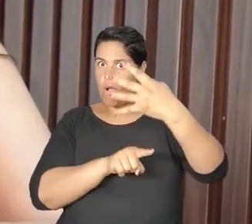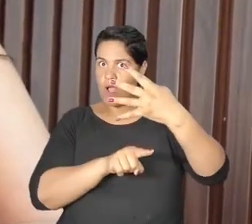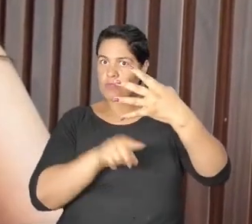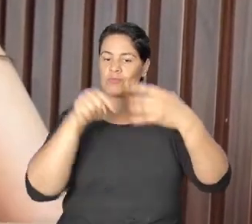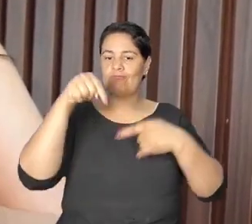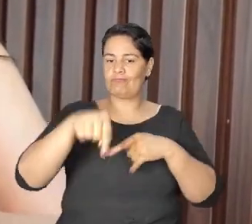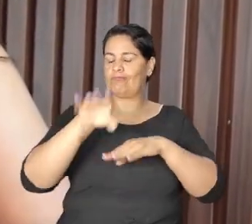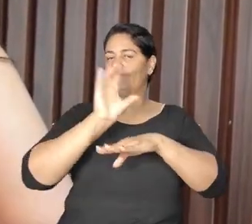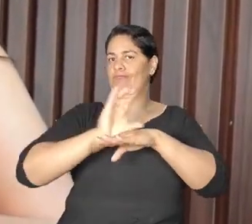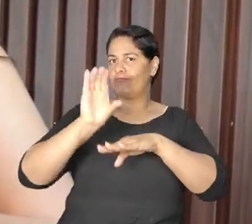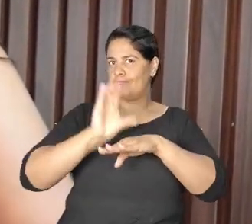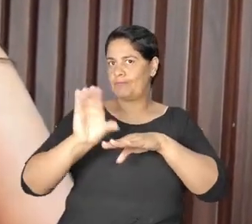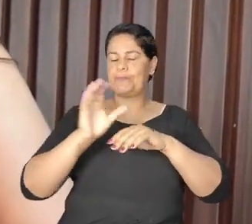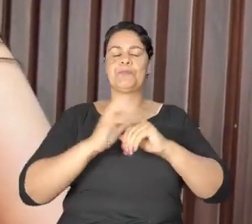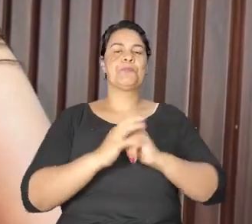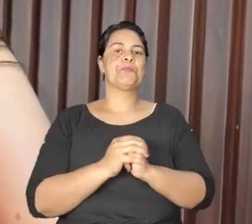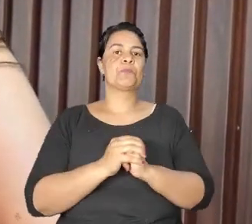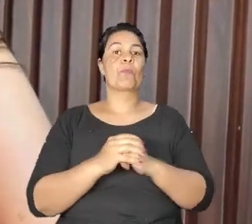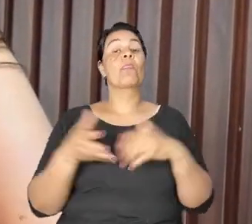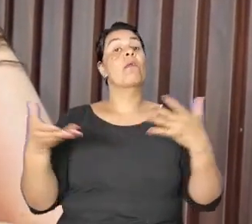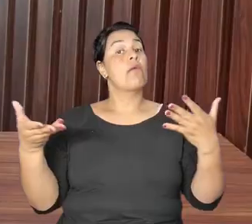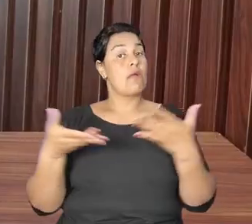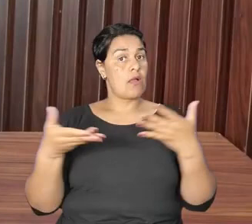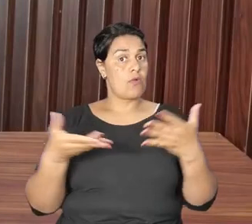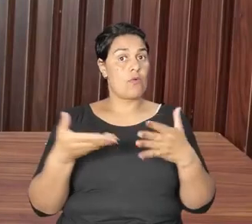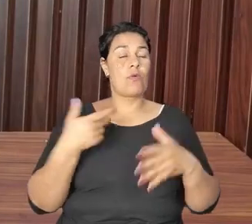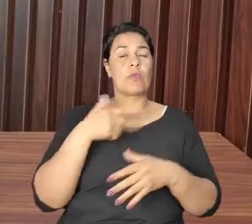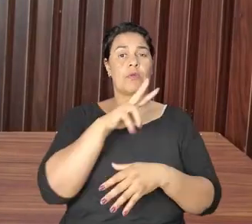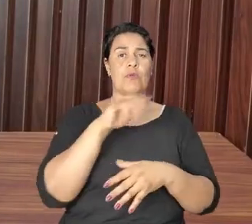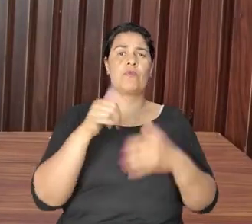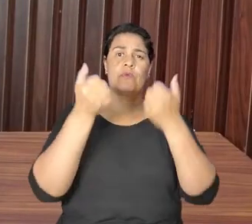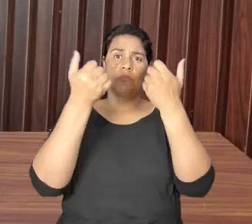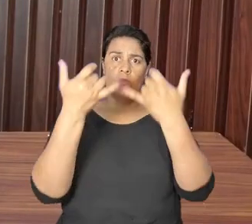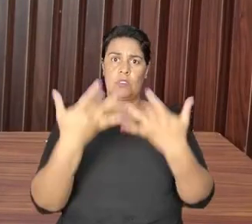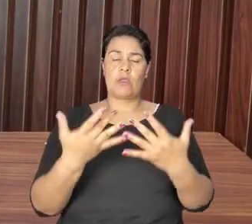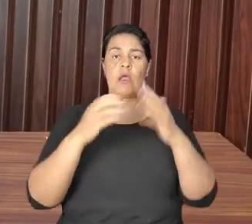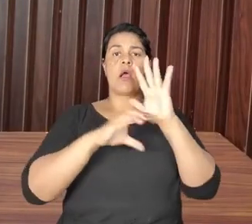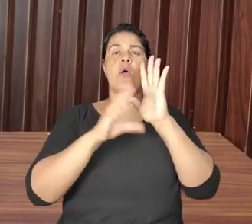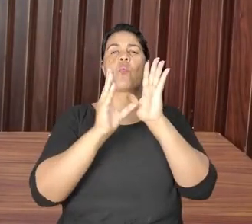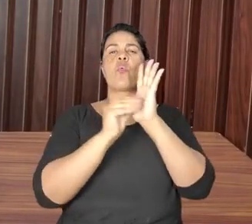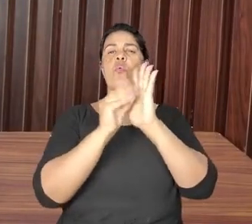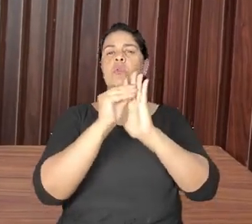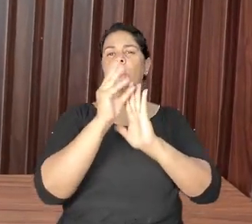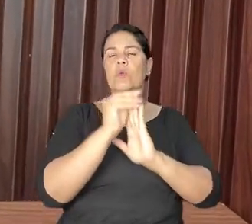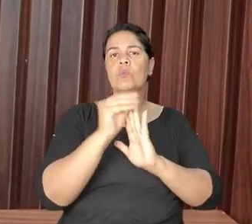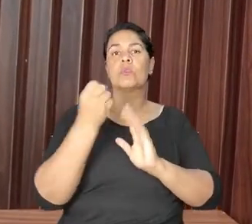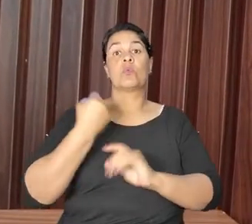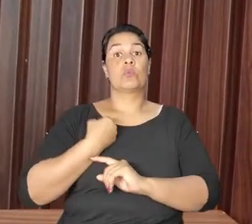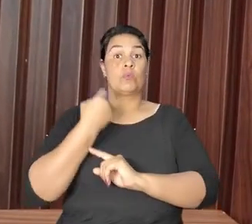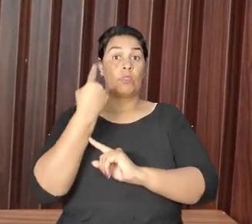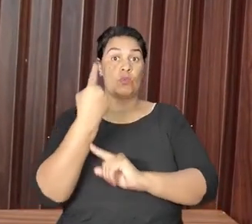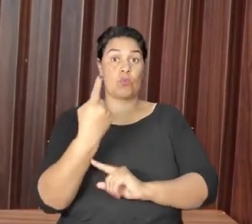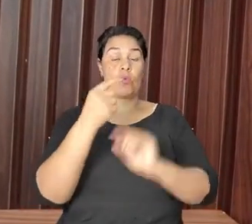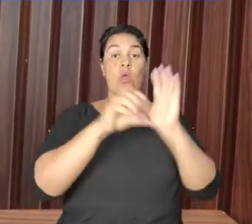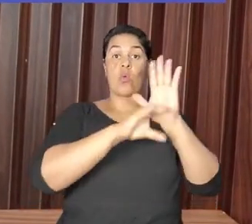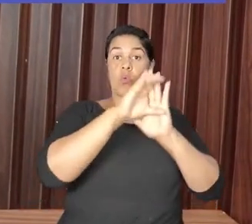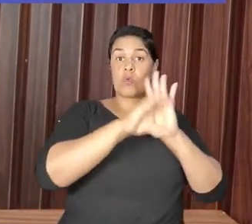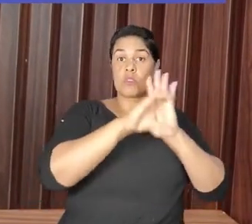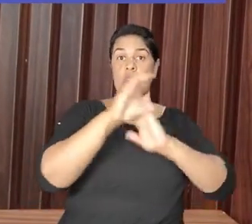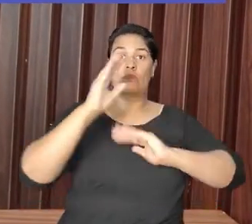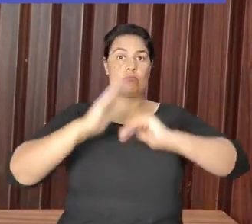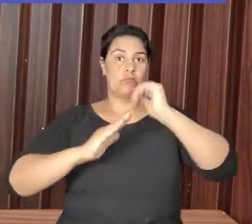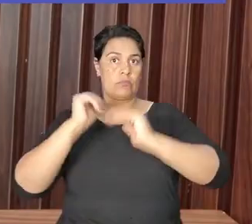ao longo das 4 unidades deste curso. Neste vídeo, tratarei do conteúdo da unidade 1, entre